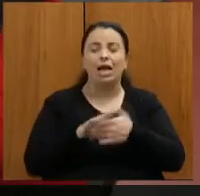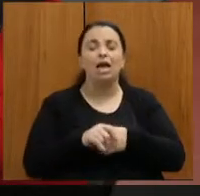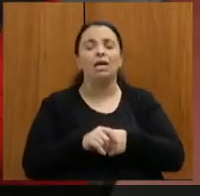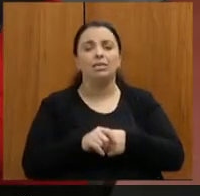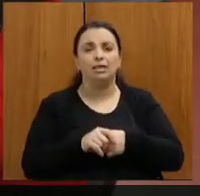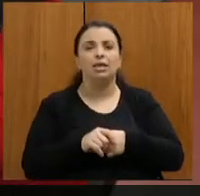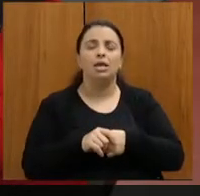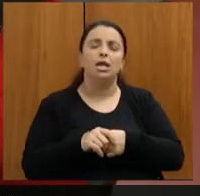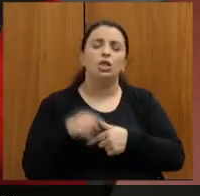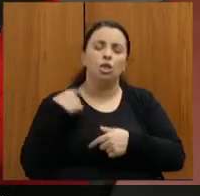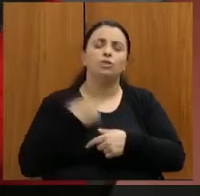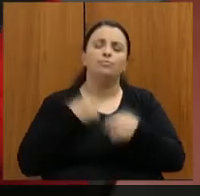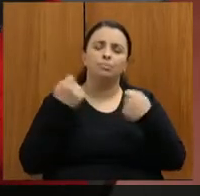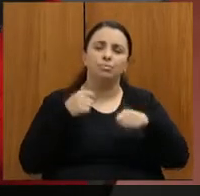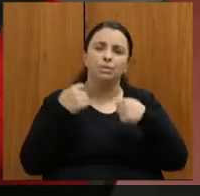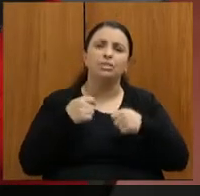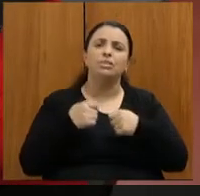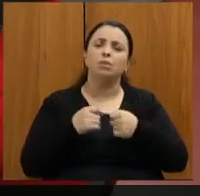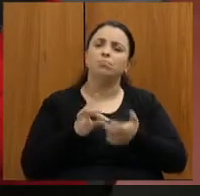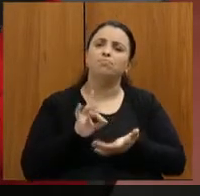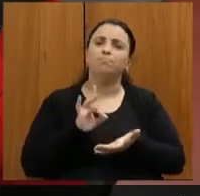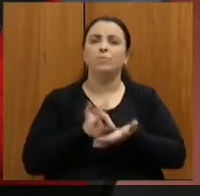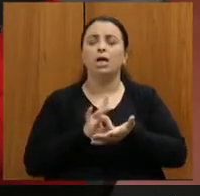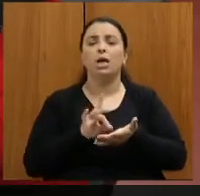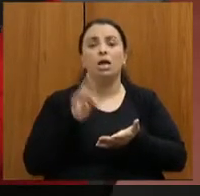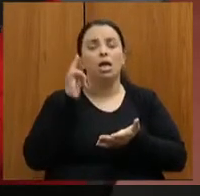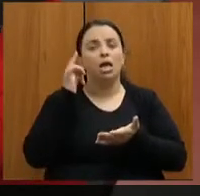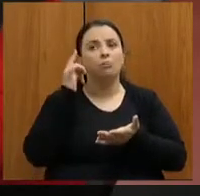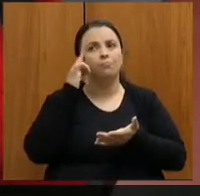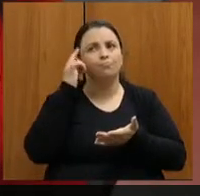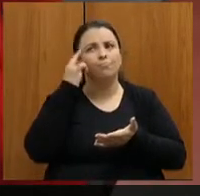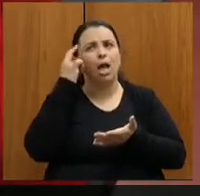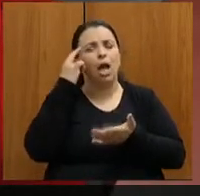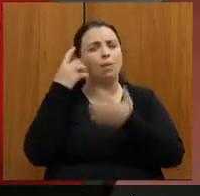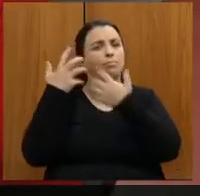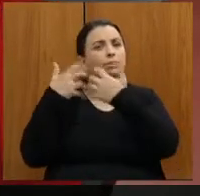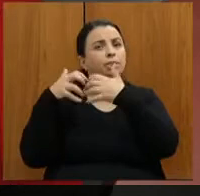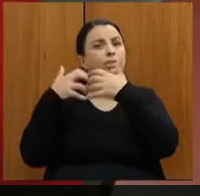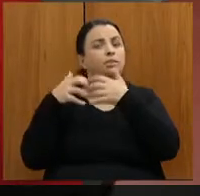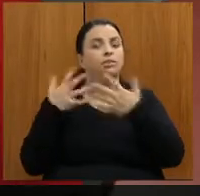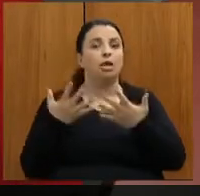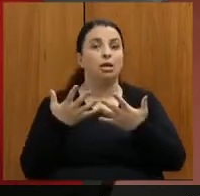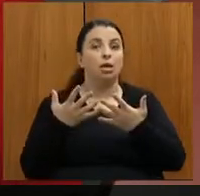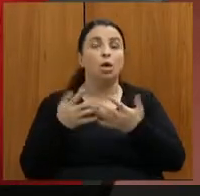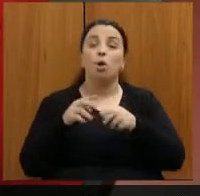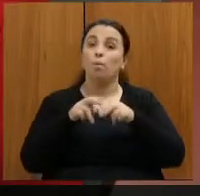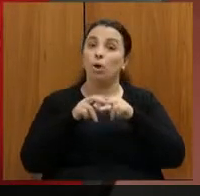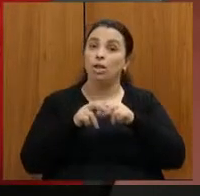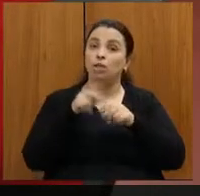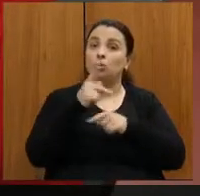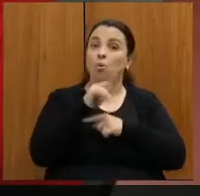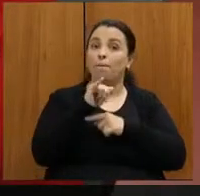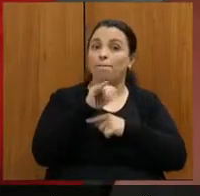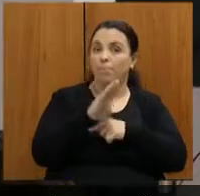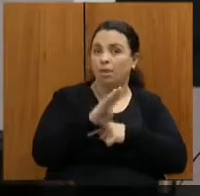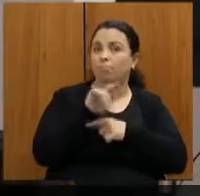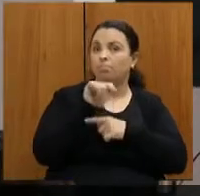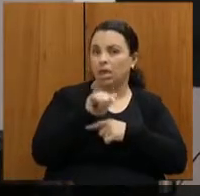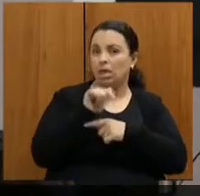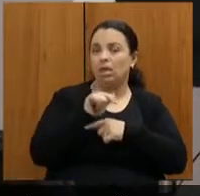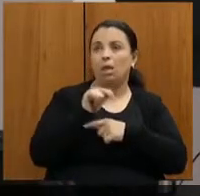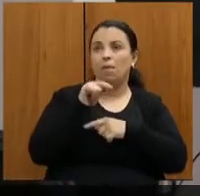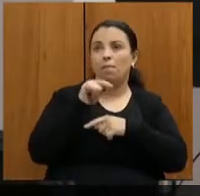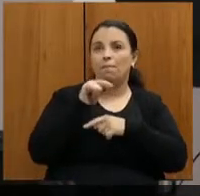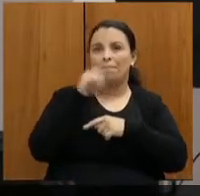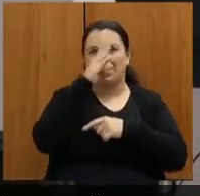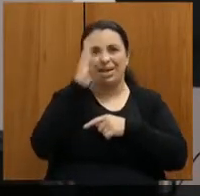precisa mesmo de maneira concreta é pensar porque o segurou o PIB desse país e Que Segurou o PIB do